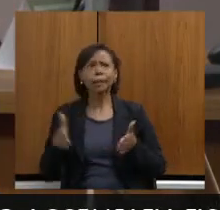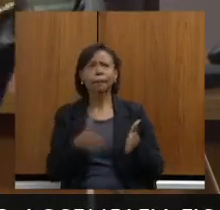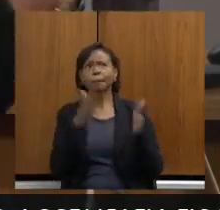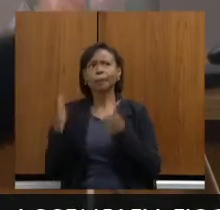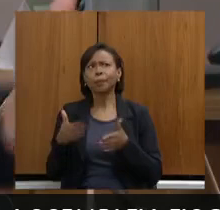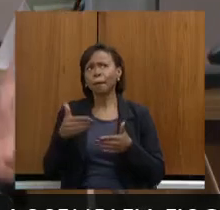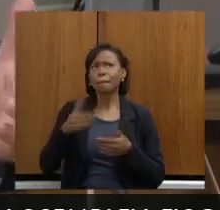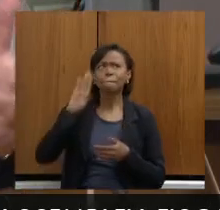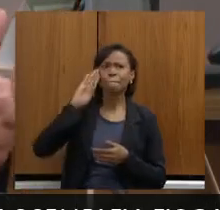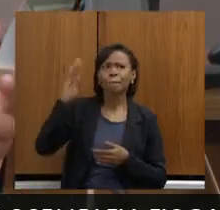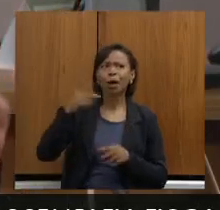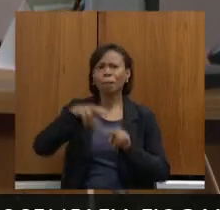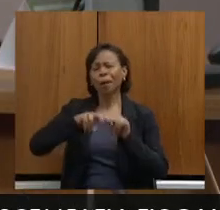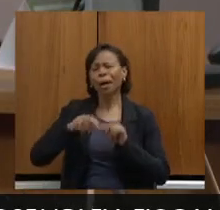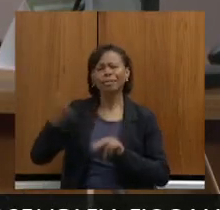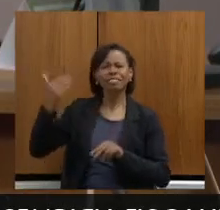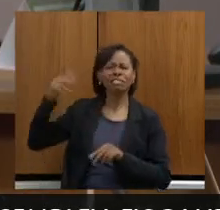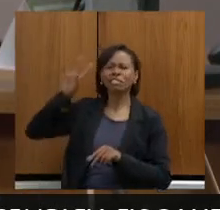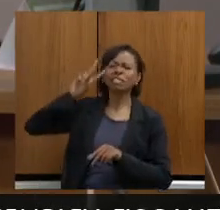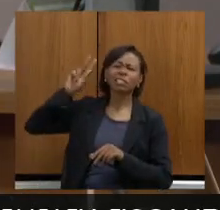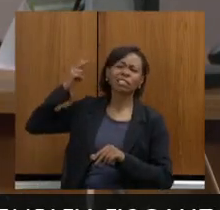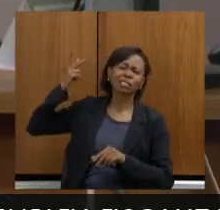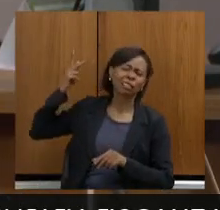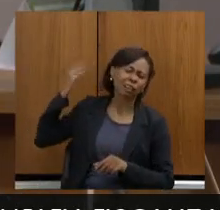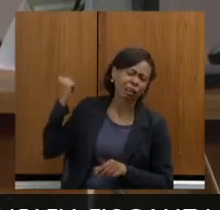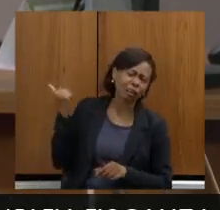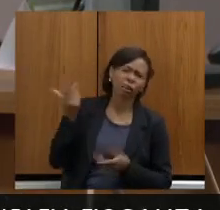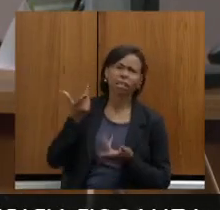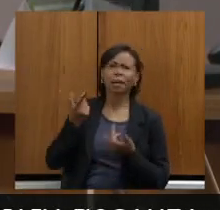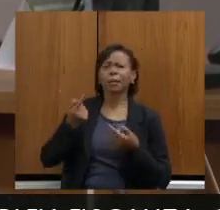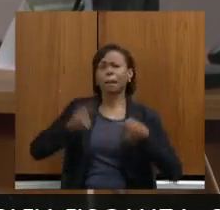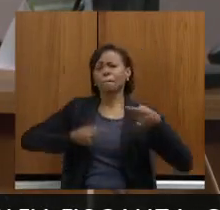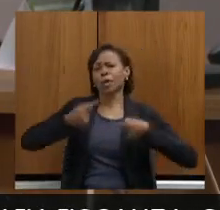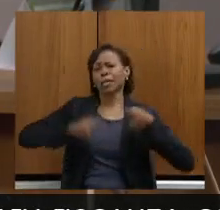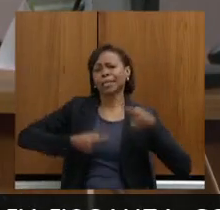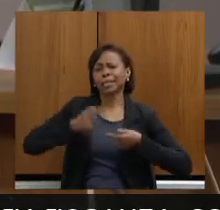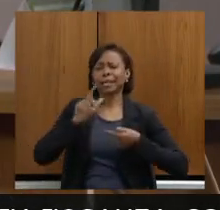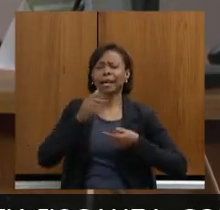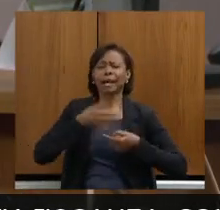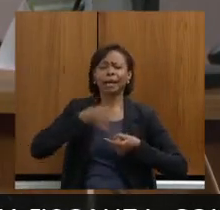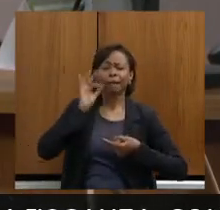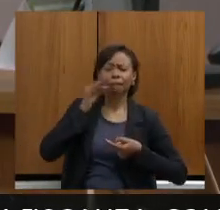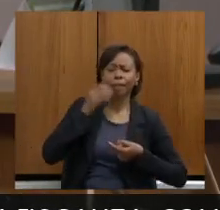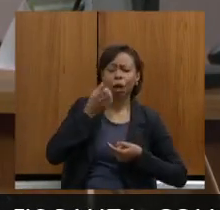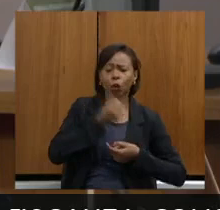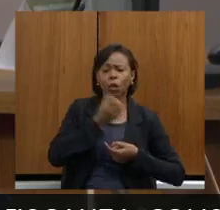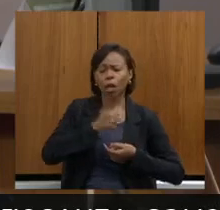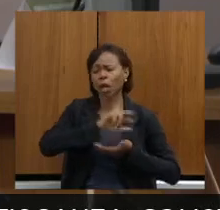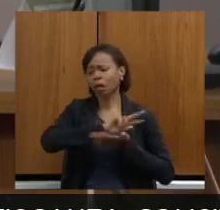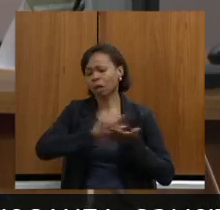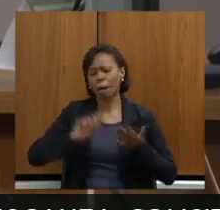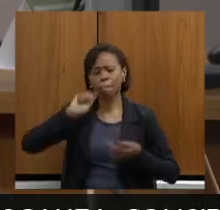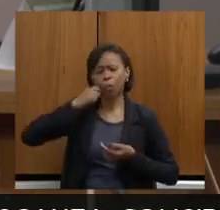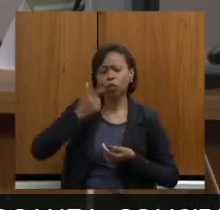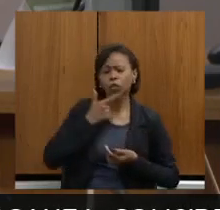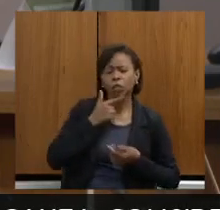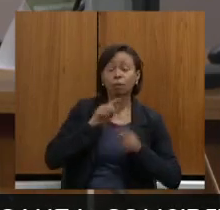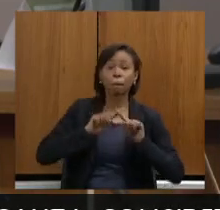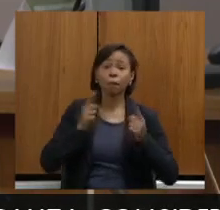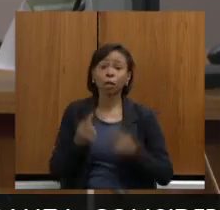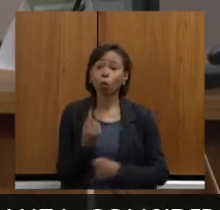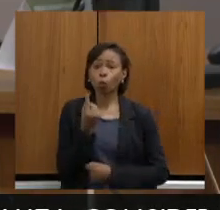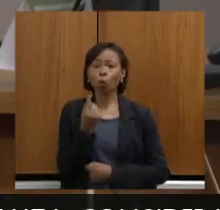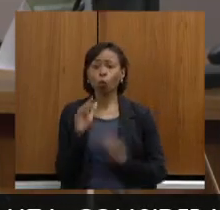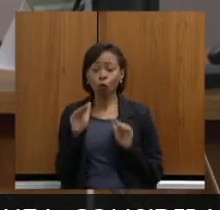da política do café-com-leite do Pão de Queijo dos nossos Queijos artesanais mas não existe um foco